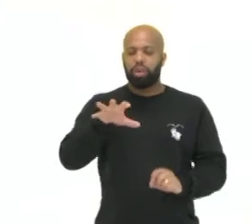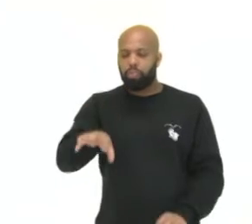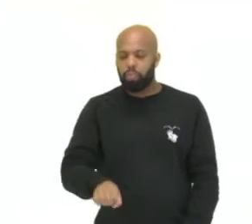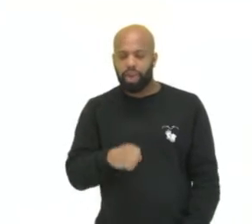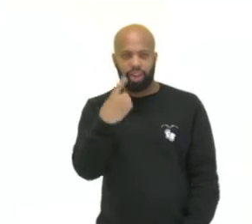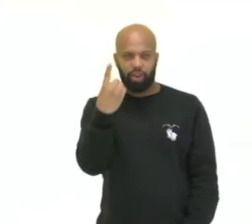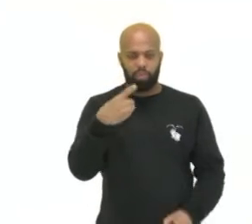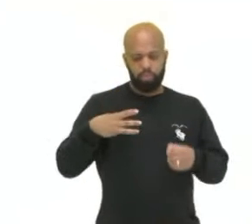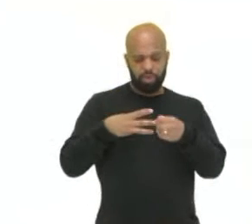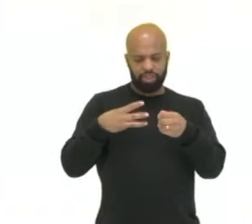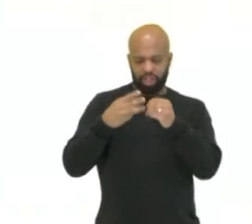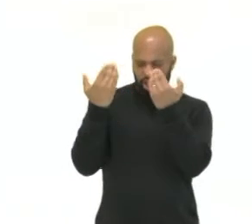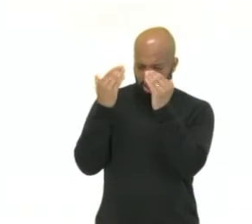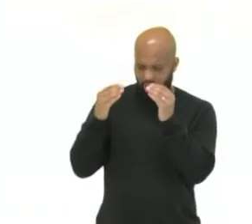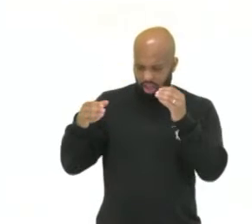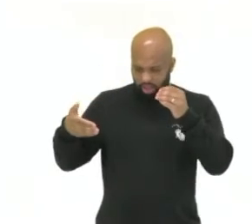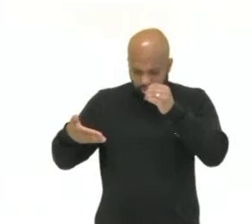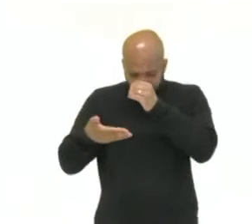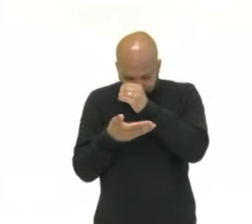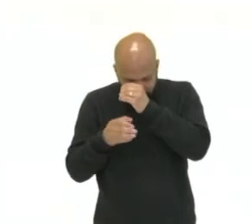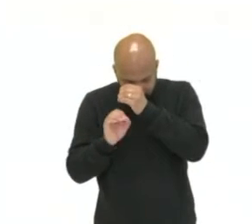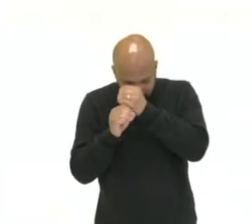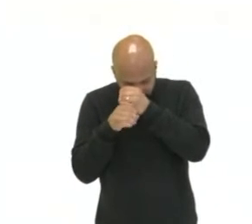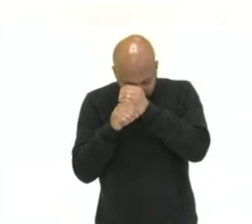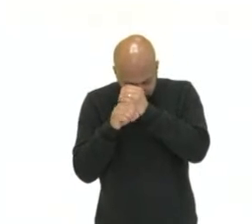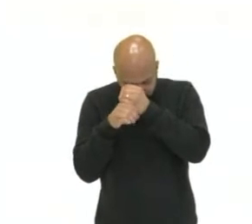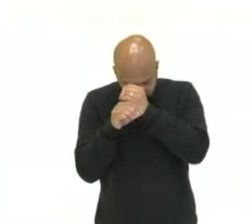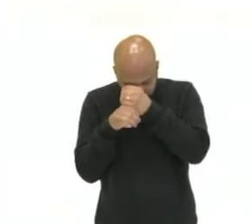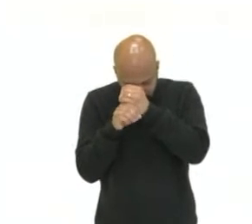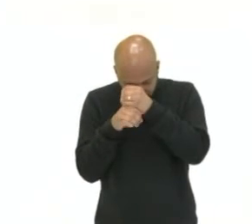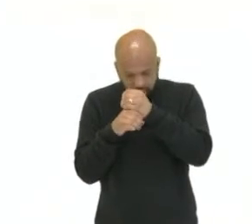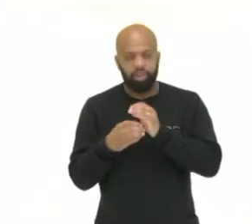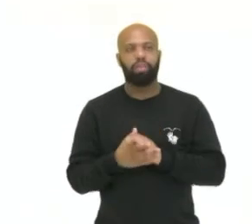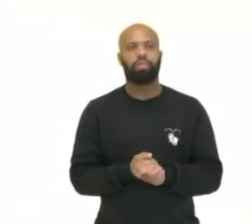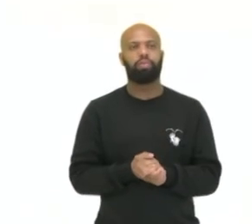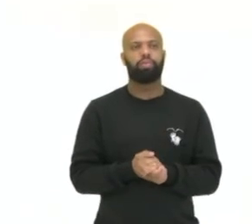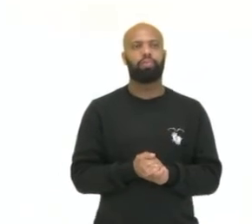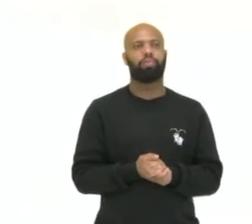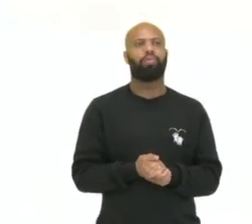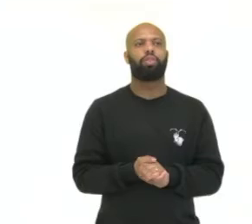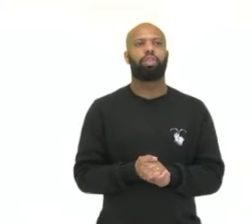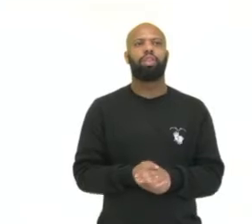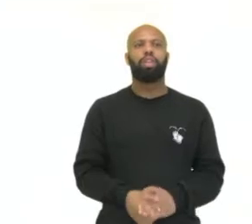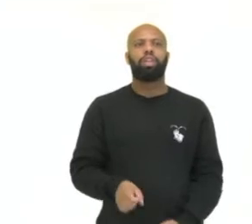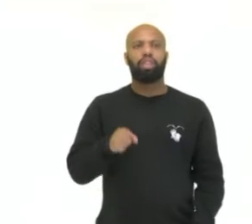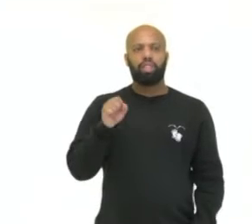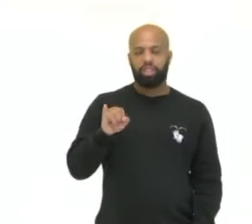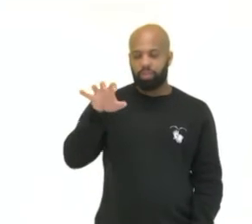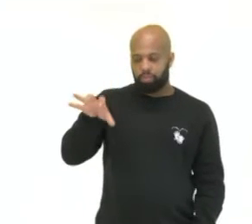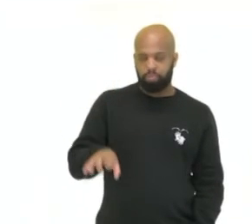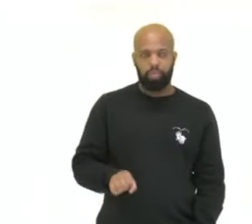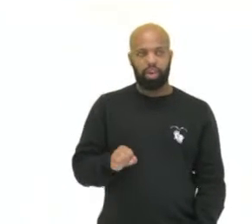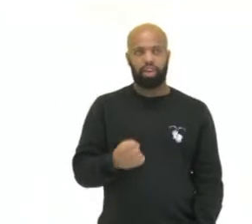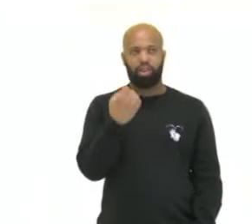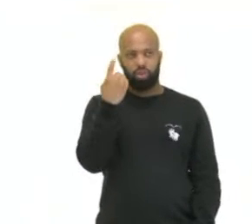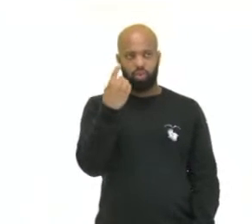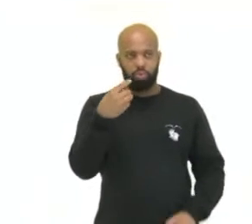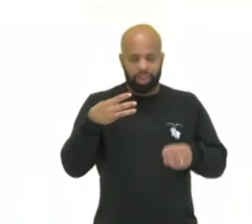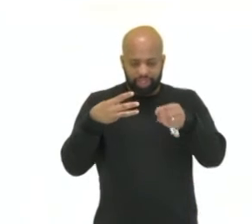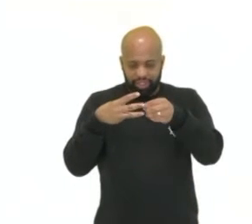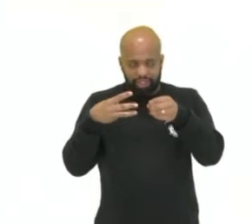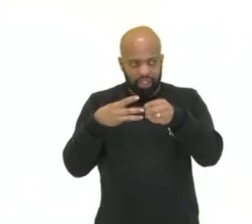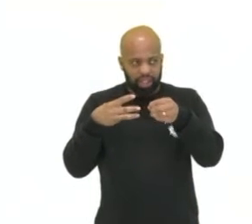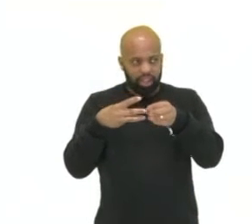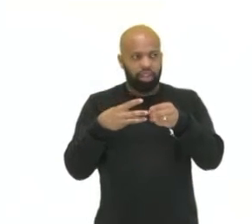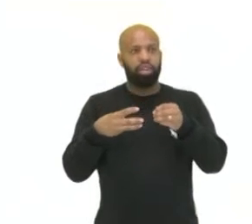célula e analisar no microscópio. Então, essa daqui é bem mais perto do real. Quando tiramos, então, essa